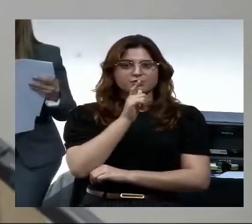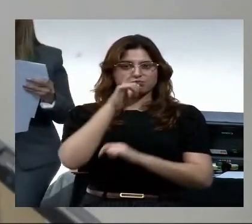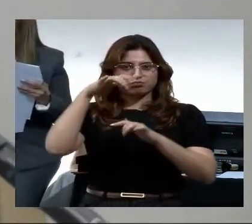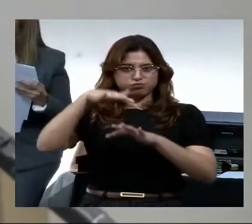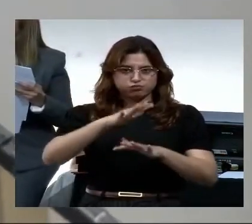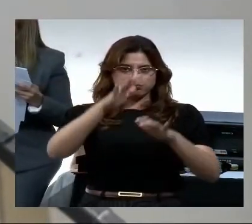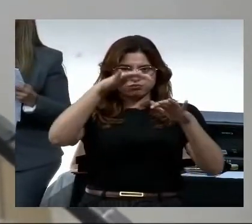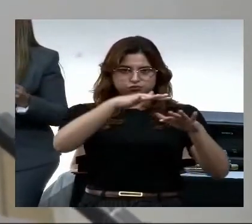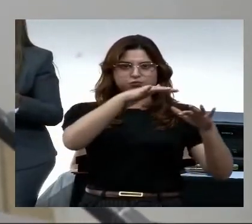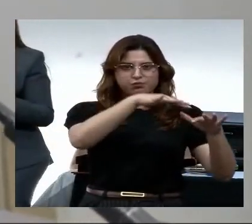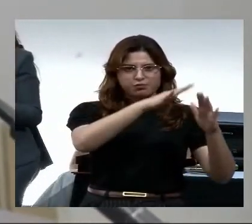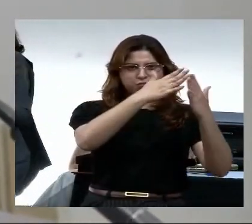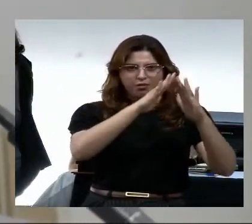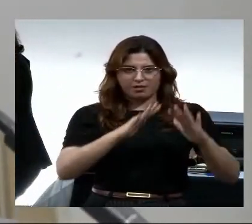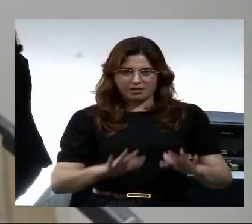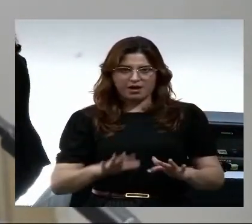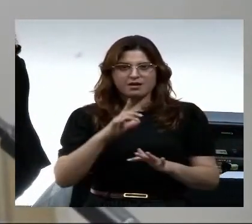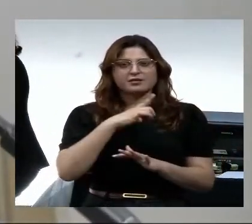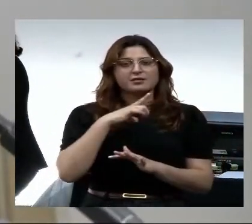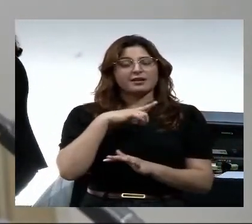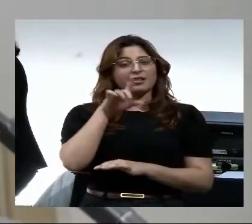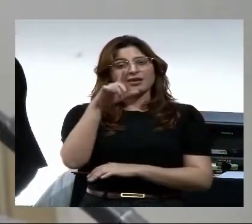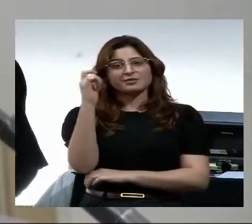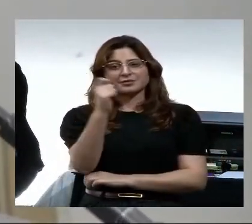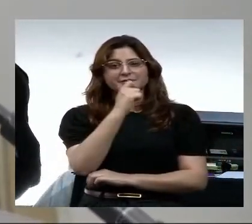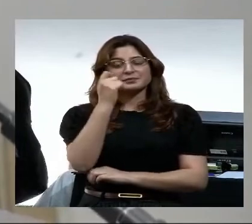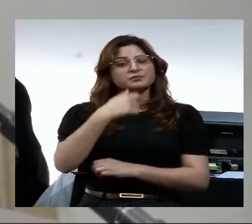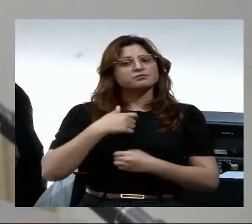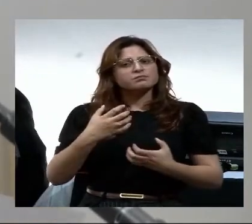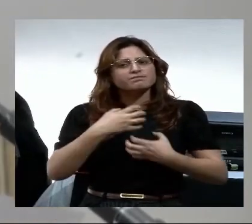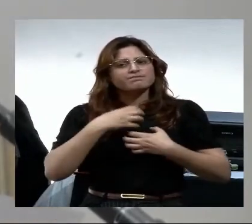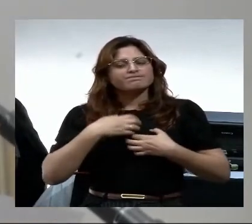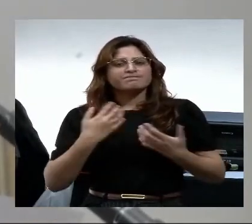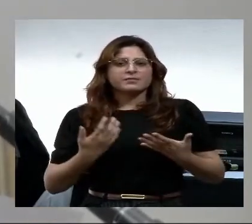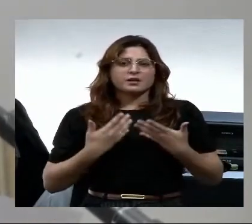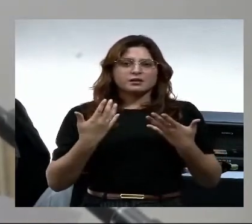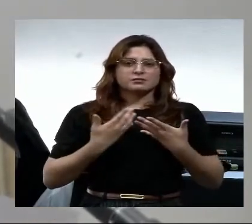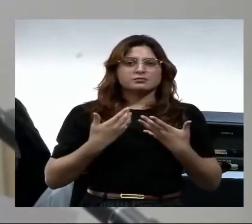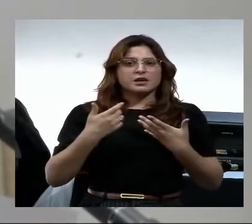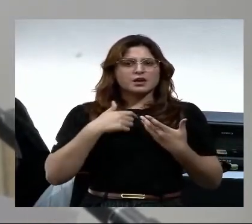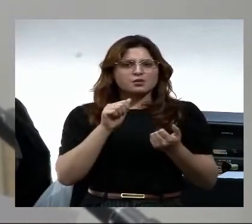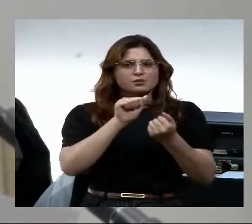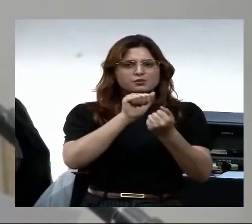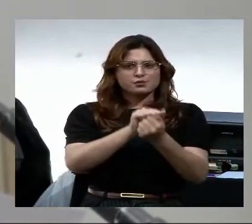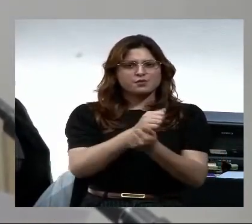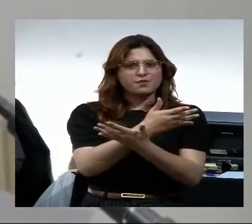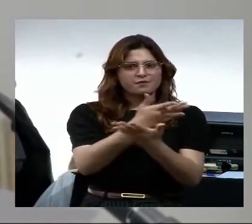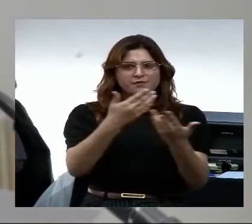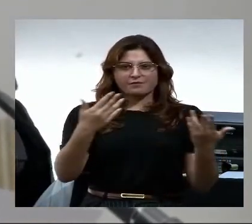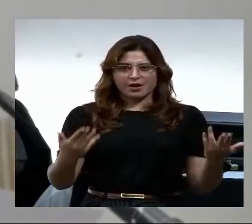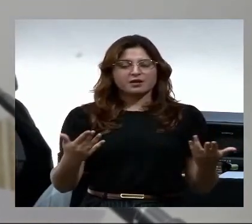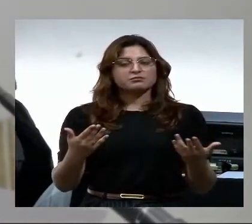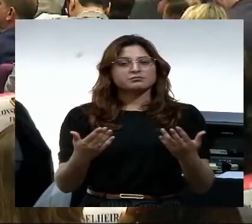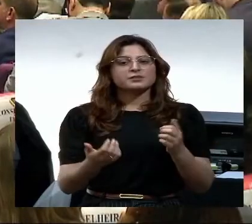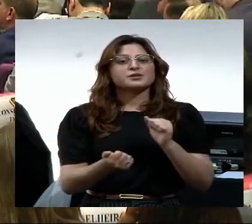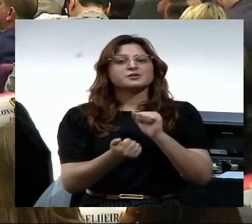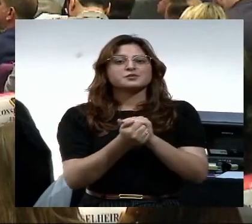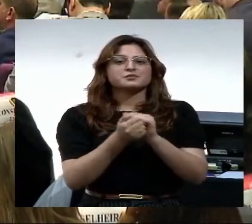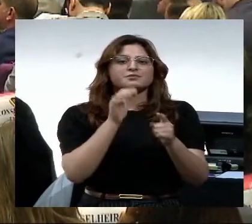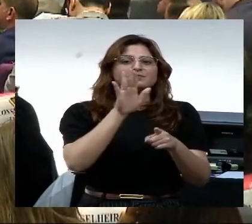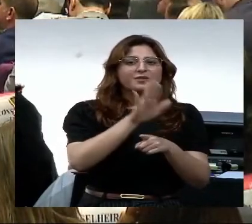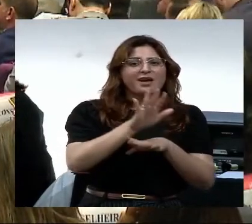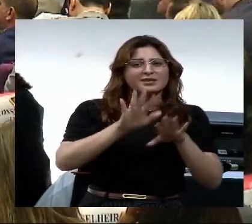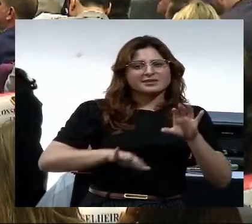abateu sobre o Rio Grande do Sul. E tenho muito orgulho de poder ter estado na companhia de tantos naquele momento de dor